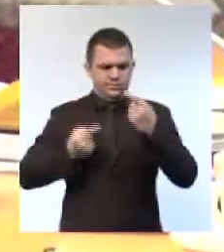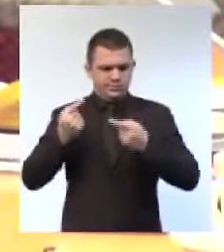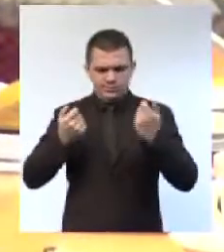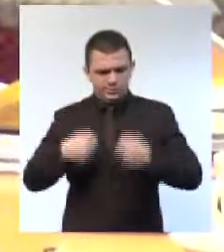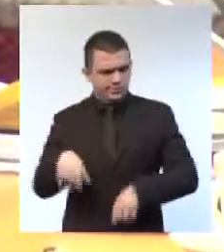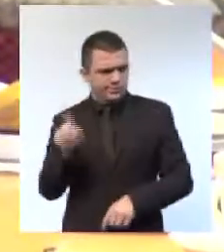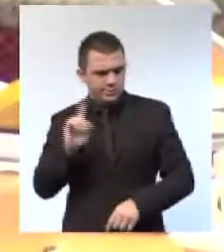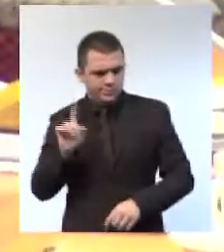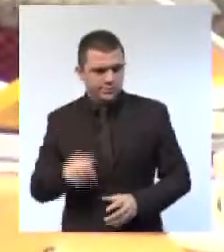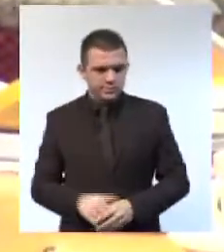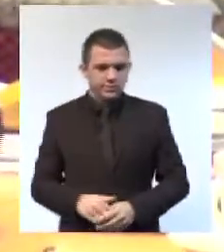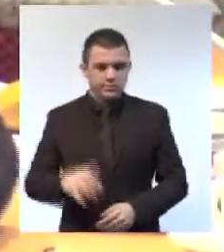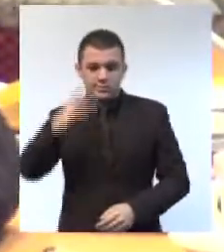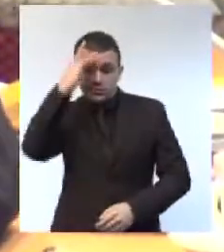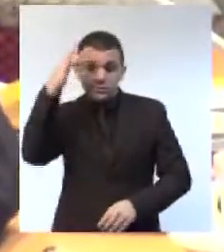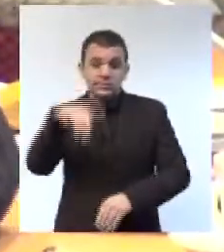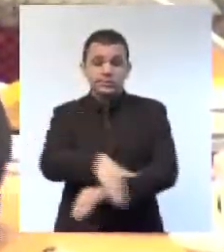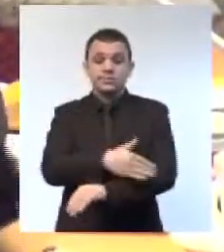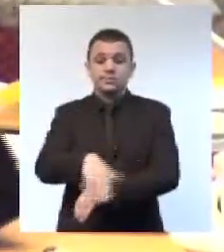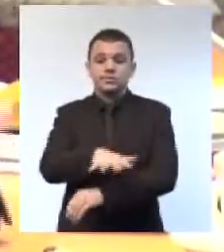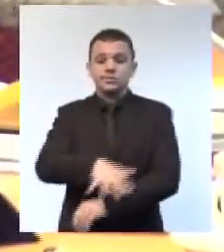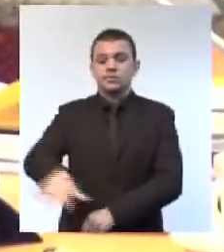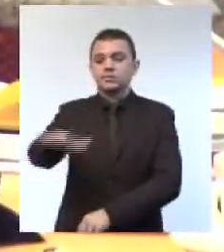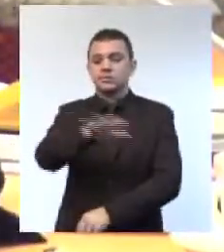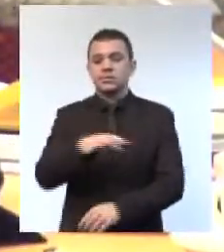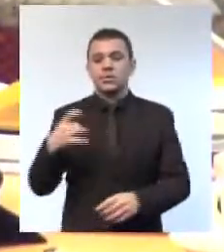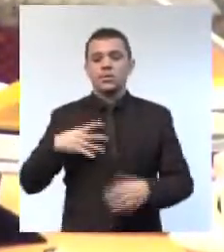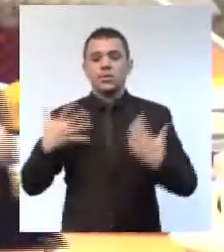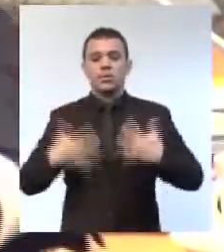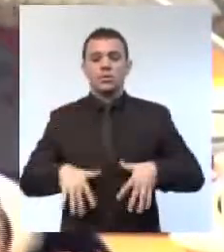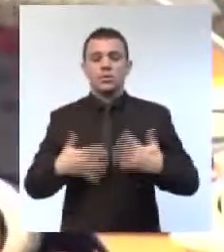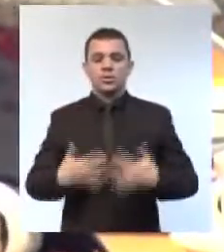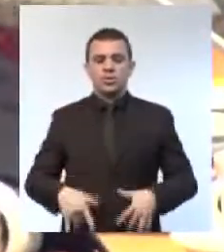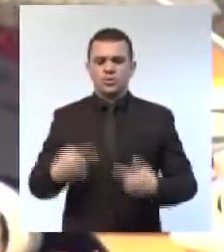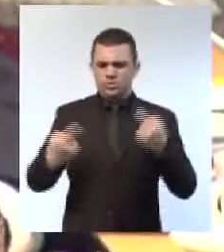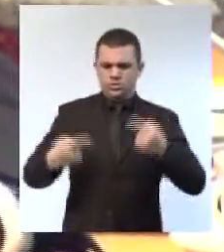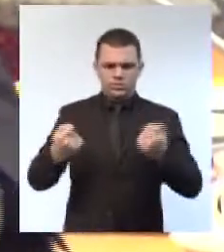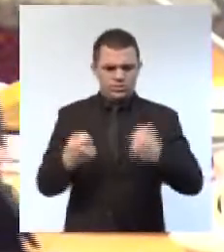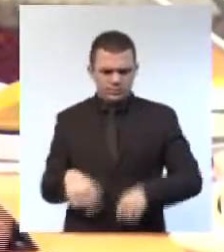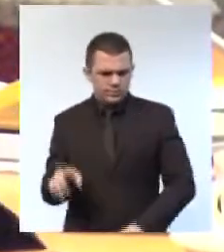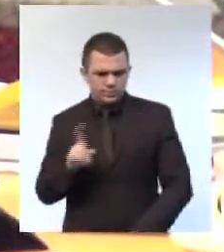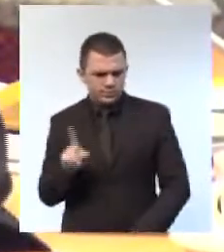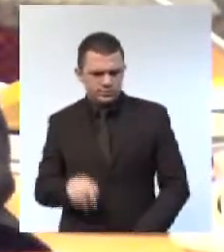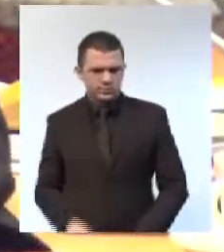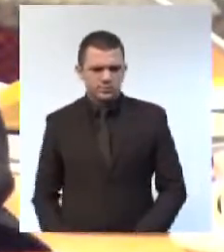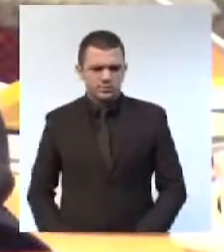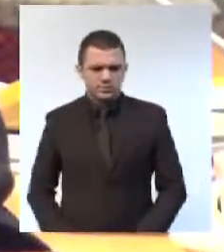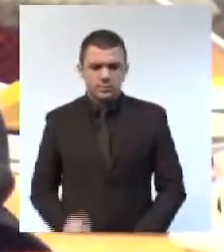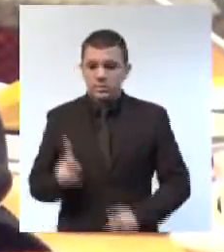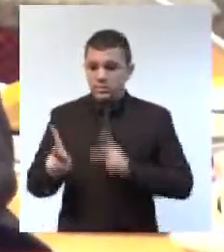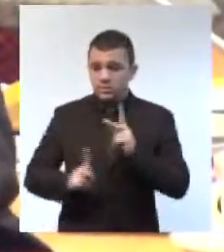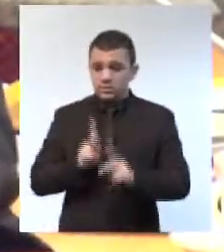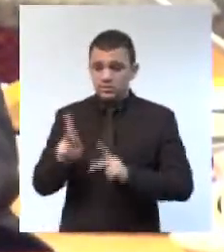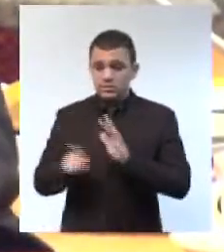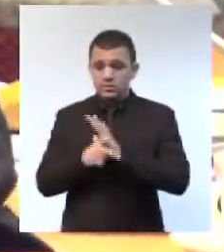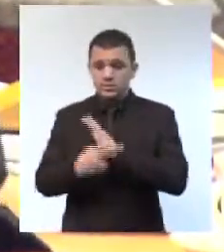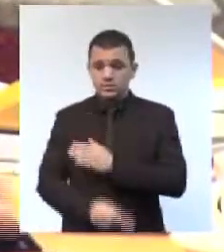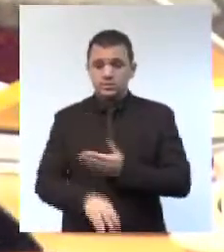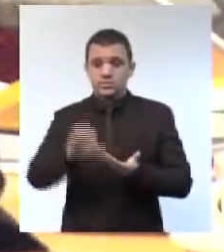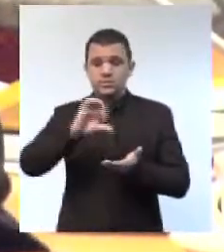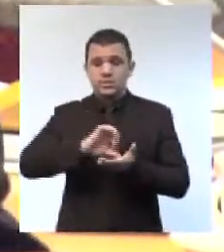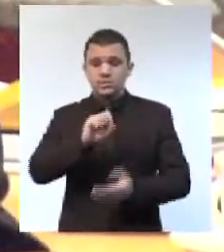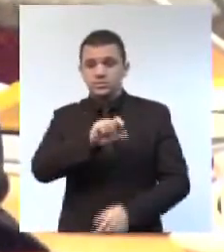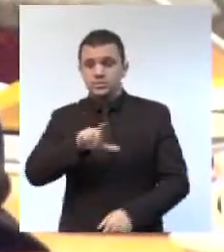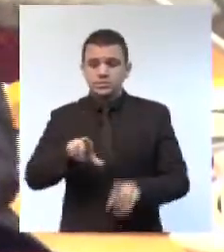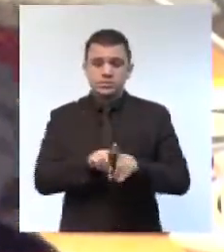que ainda estão na rua com medo não merecem discussão? A população de São Luís e do interior não merece